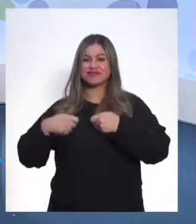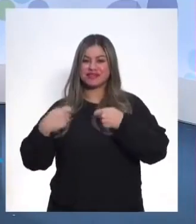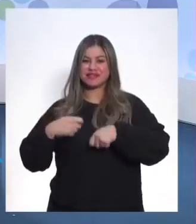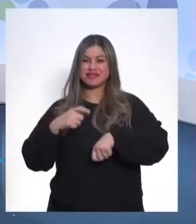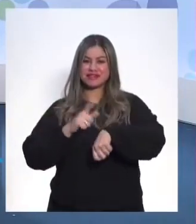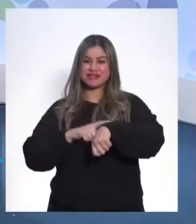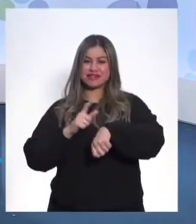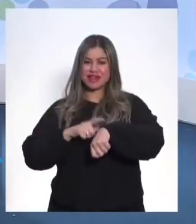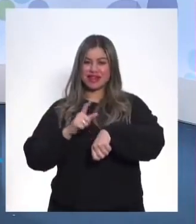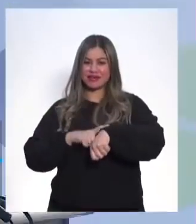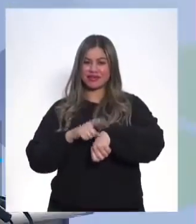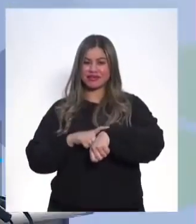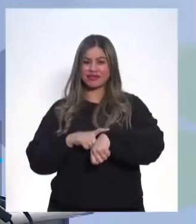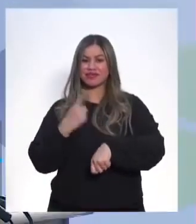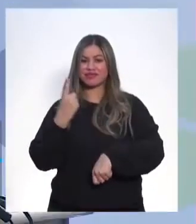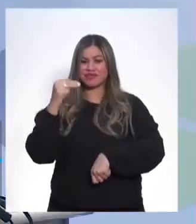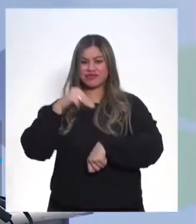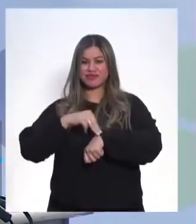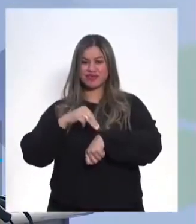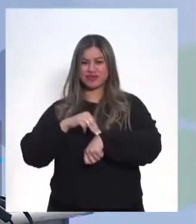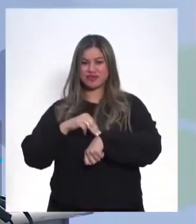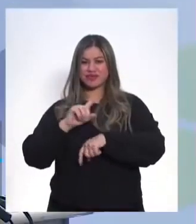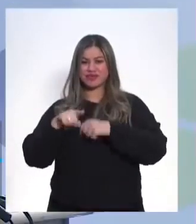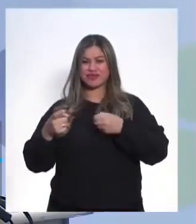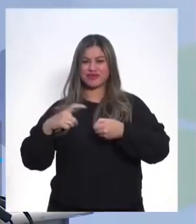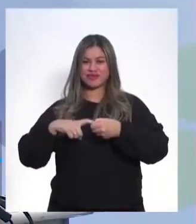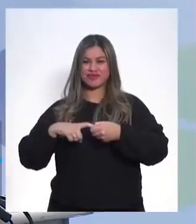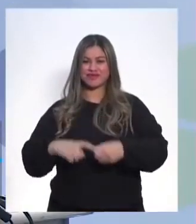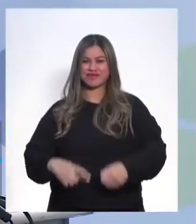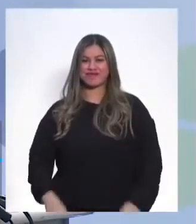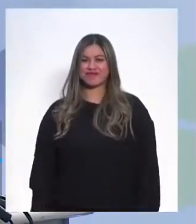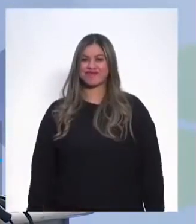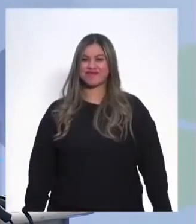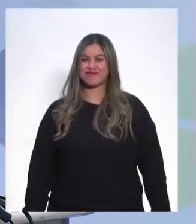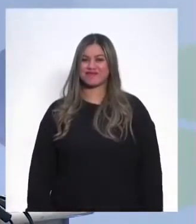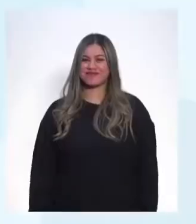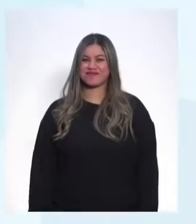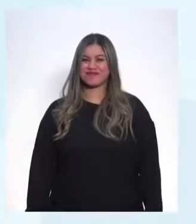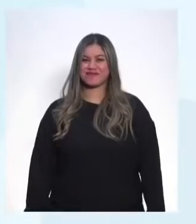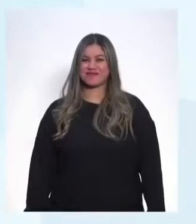subir as respostas, tá bom? Vou dar um minutinho só e aí já voltamos.